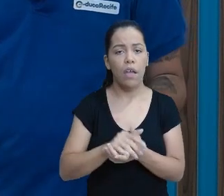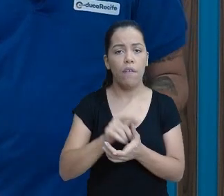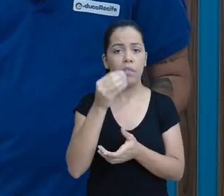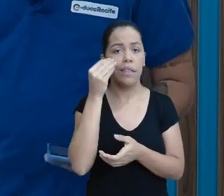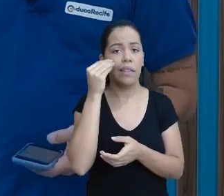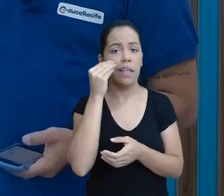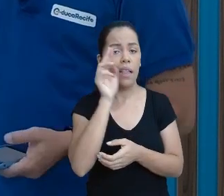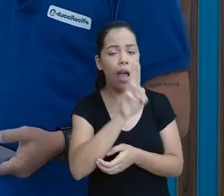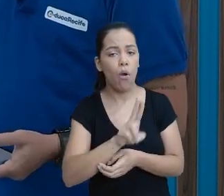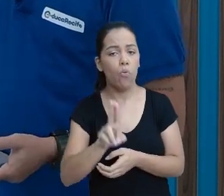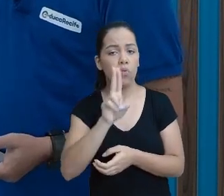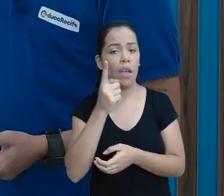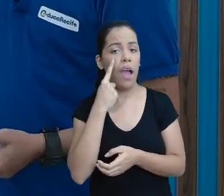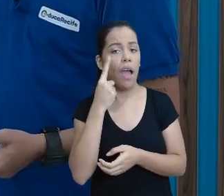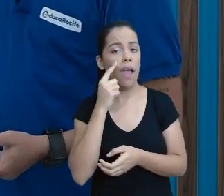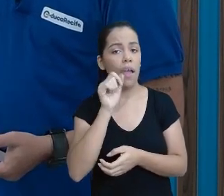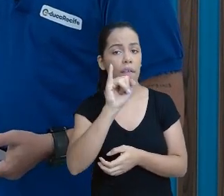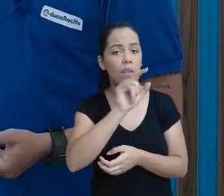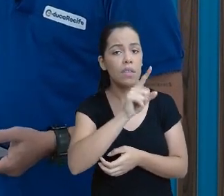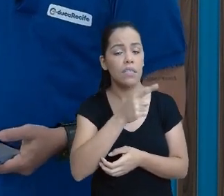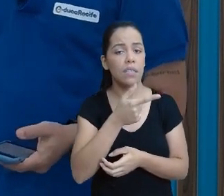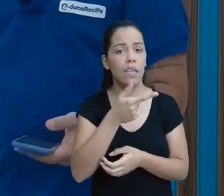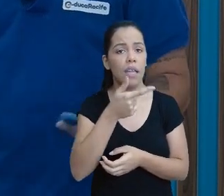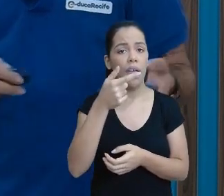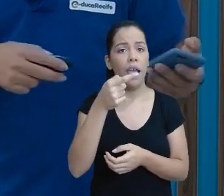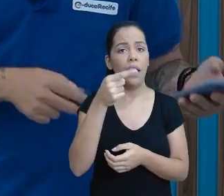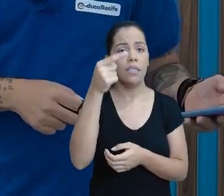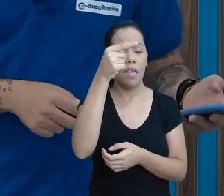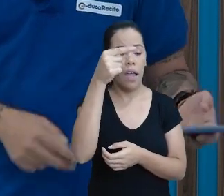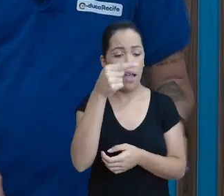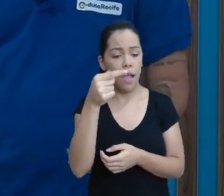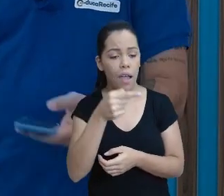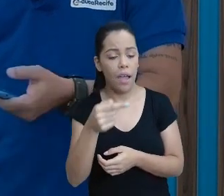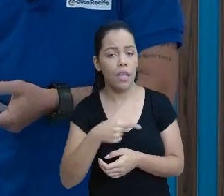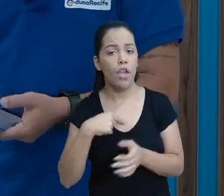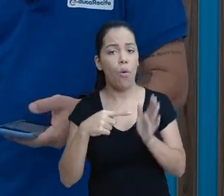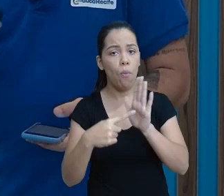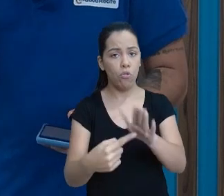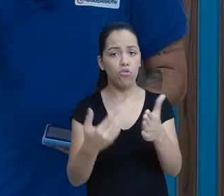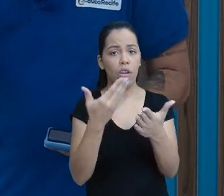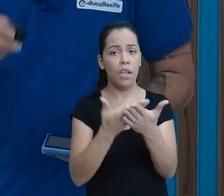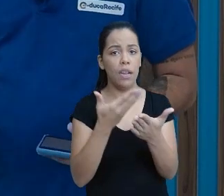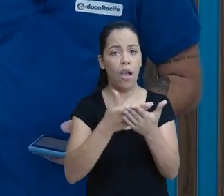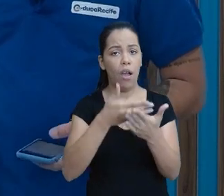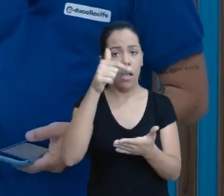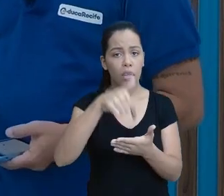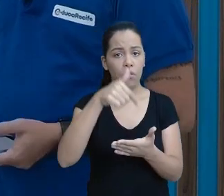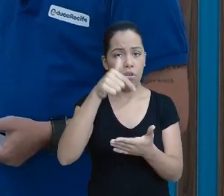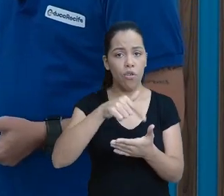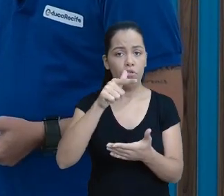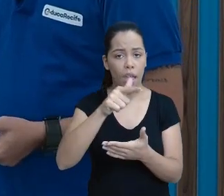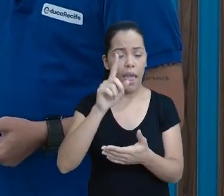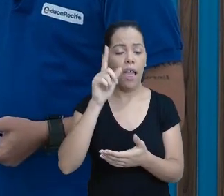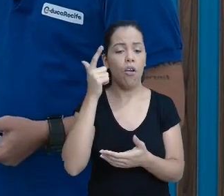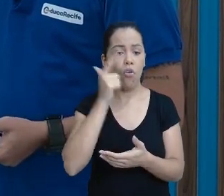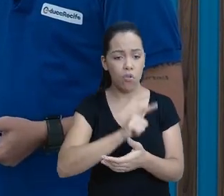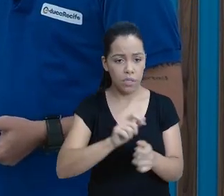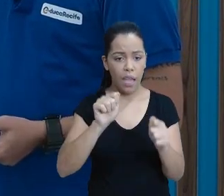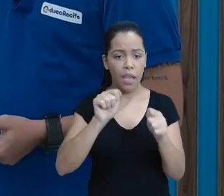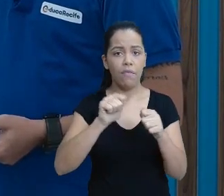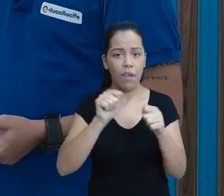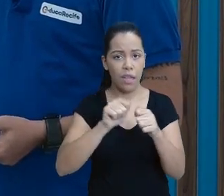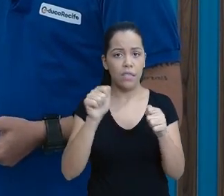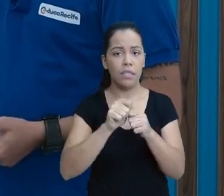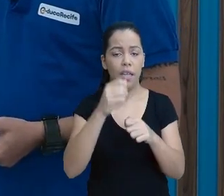tentar utilizar e ver se aquelas 5 relações que eu apresentei na aula de hoje, ela funciona para o triângulo que você construiu aí com